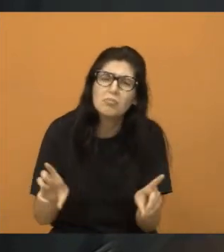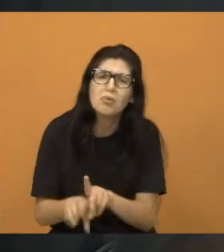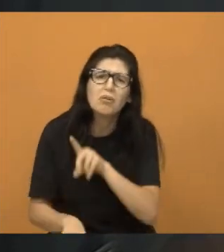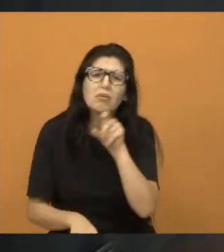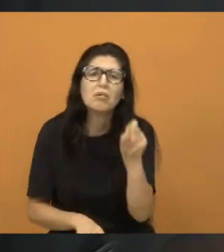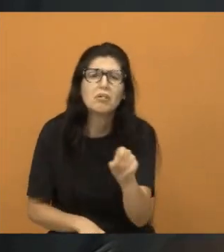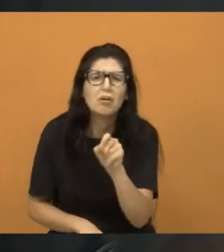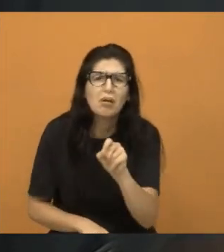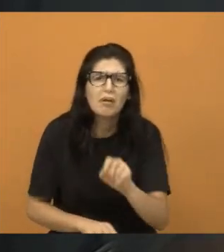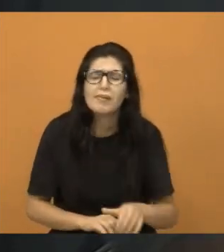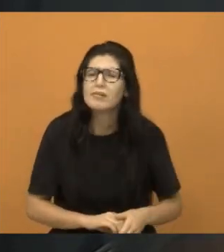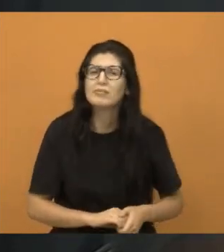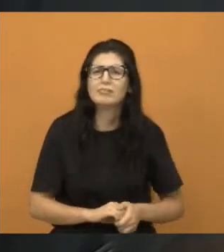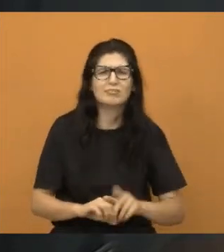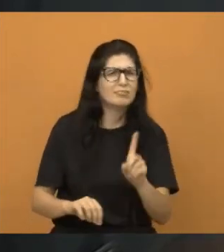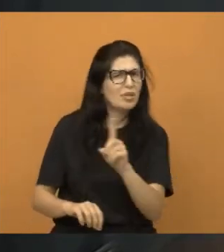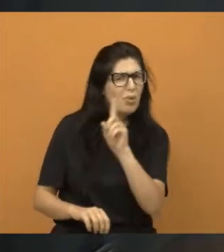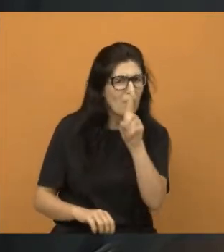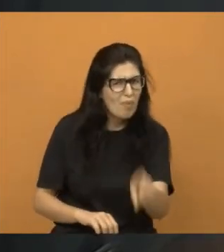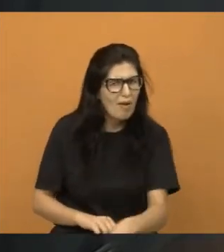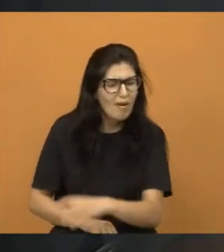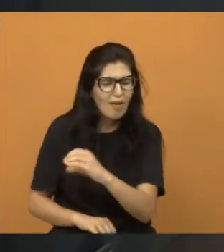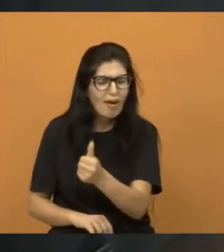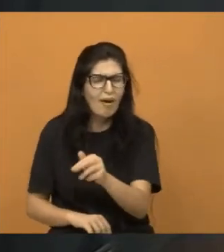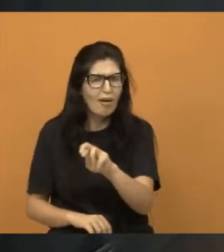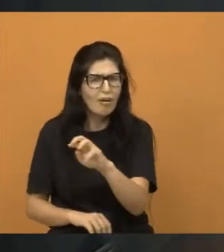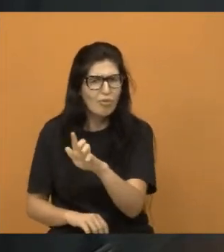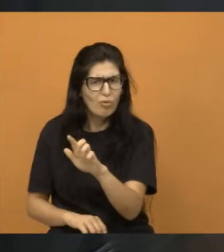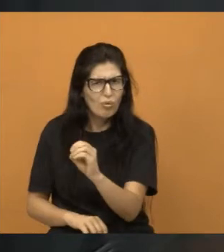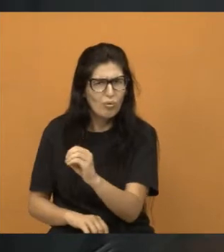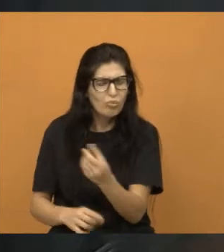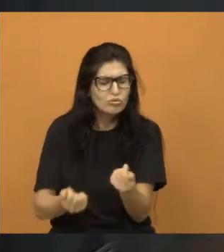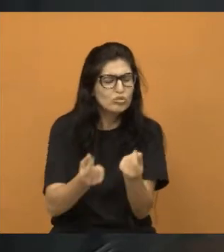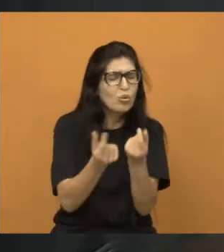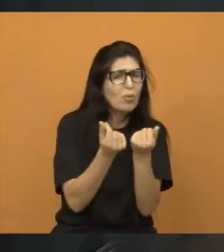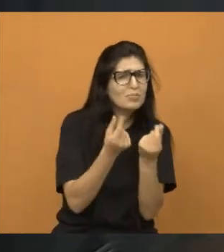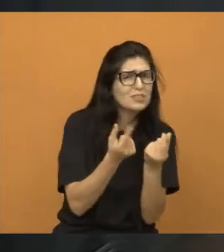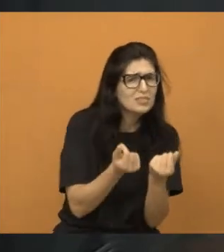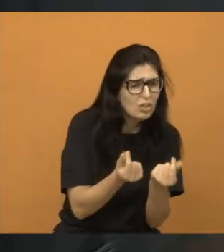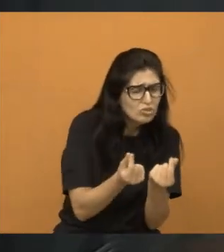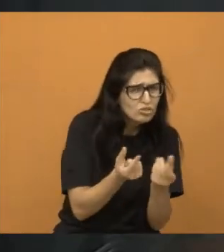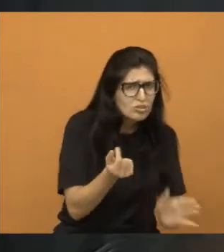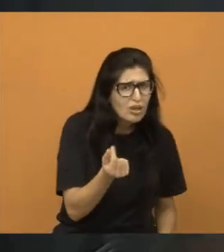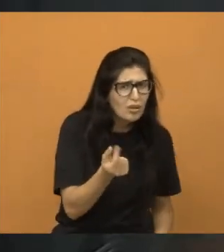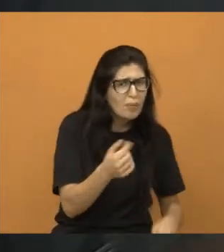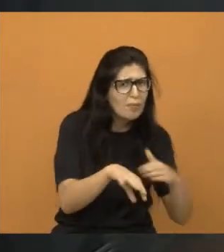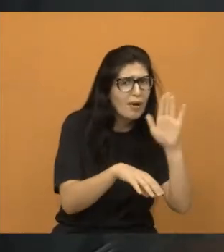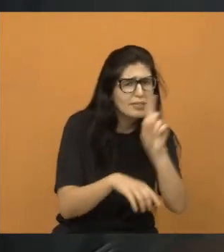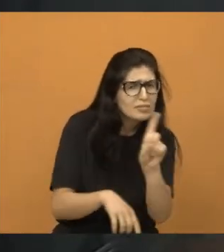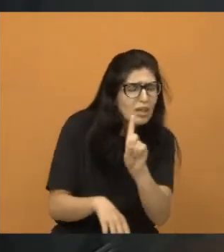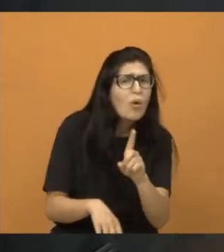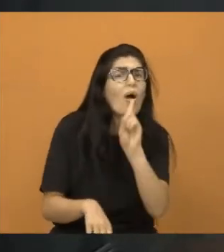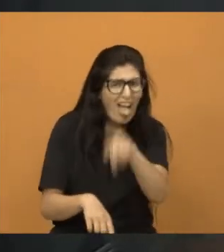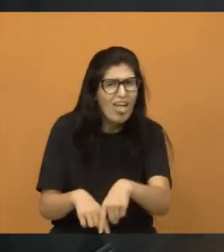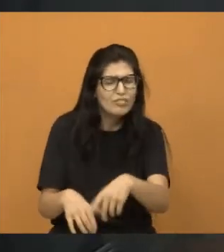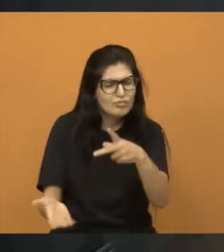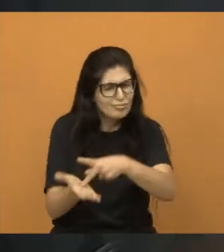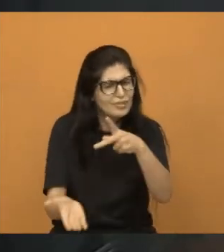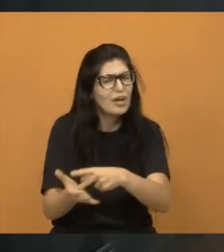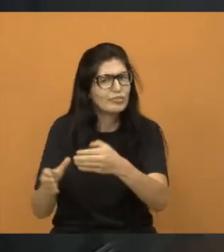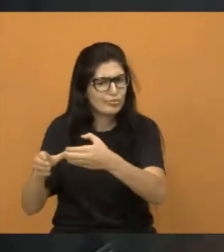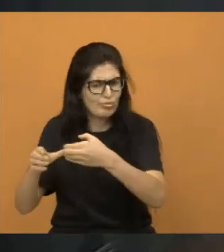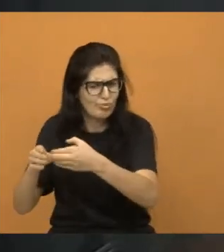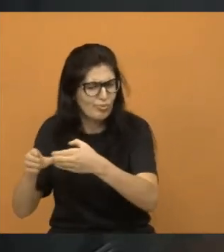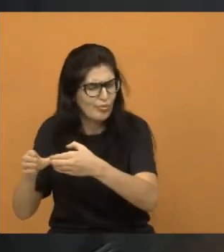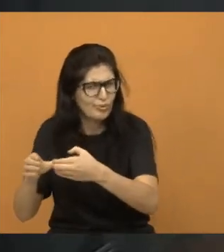que não é cargo comissionado, é concurso. Então, a gente está abrindo vagas